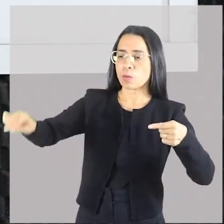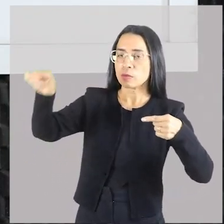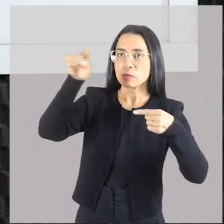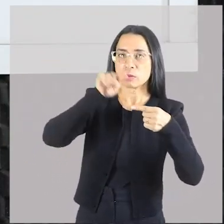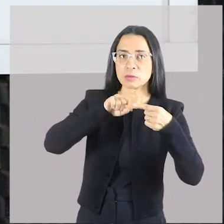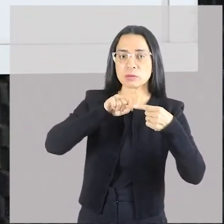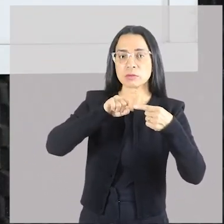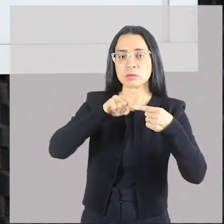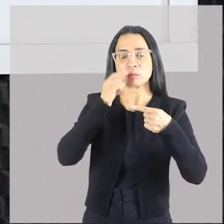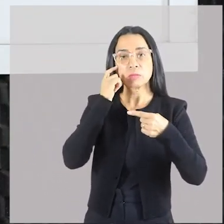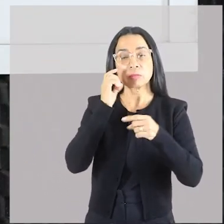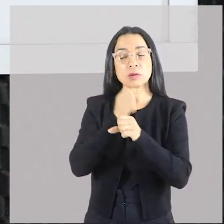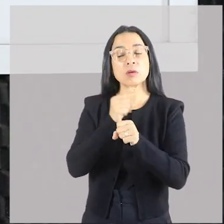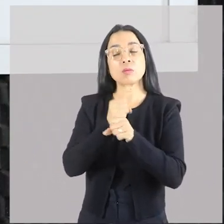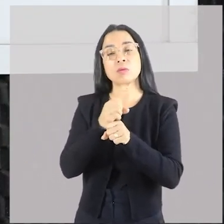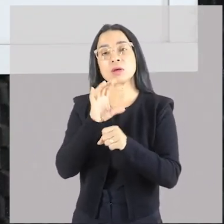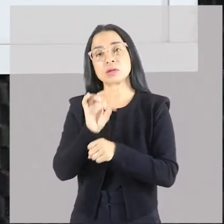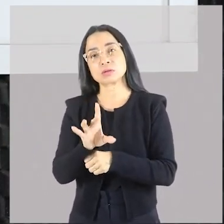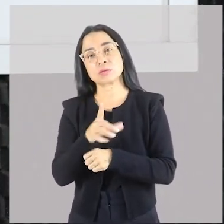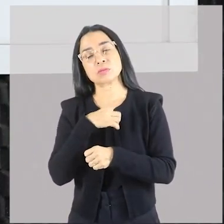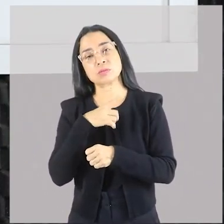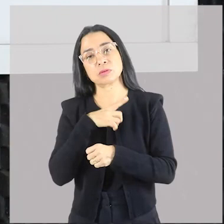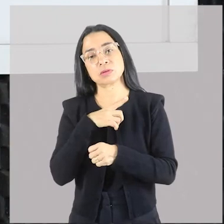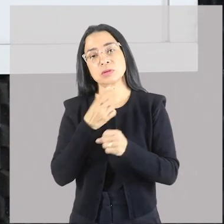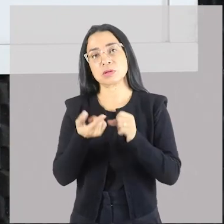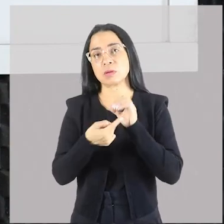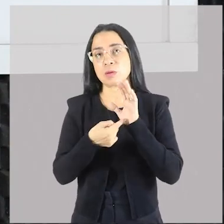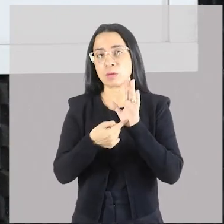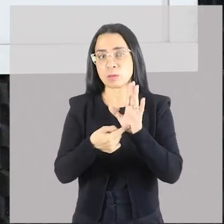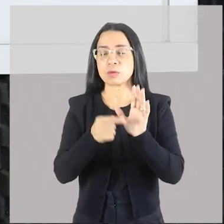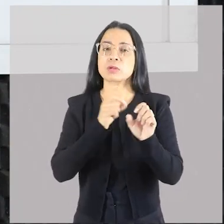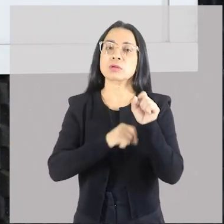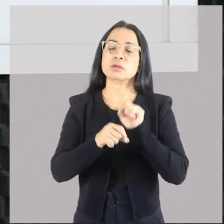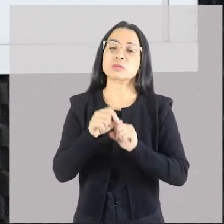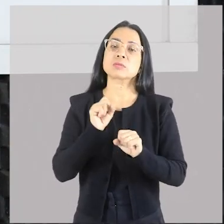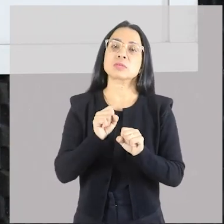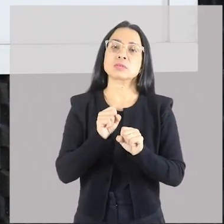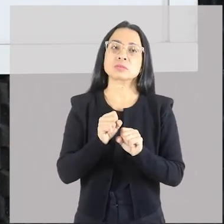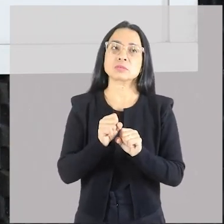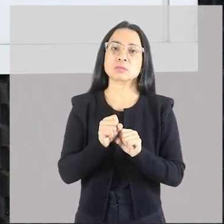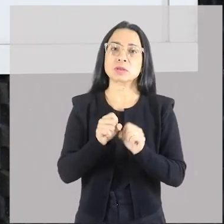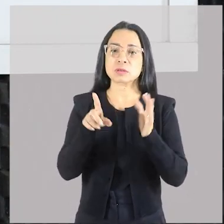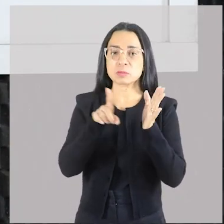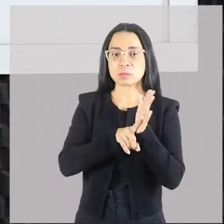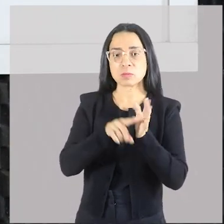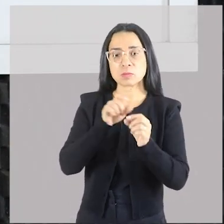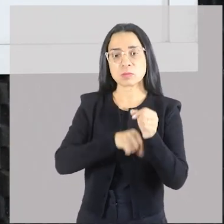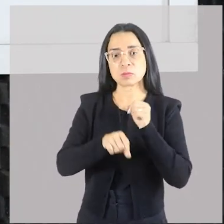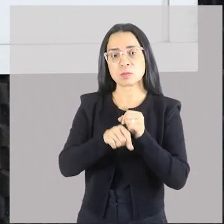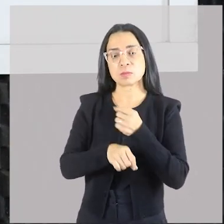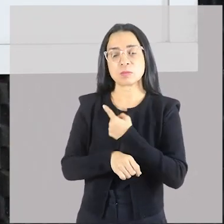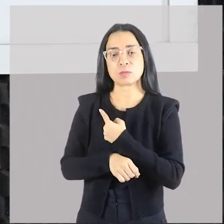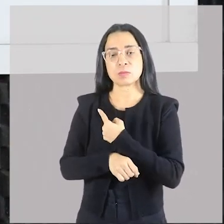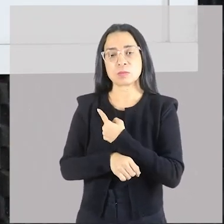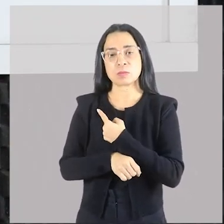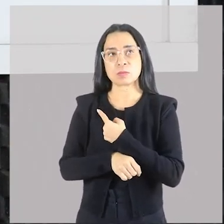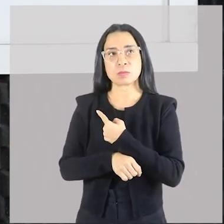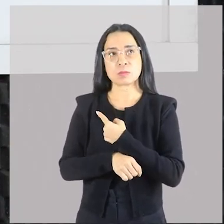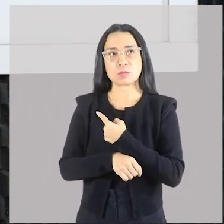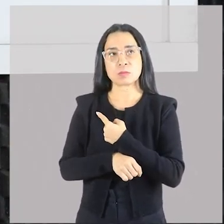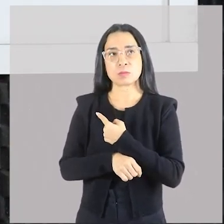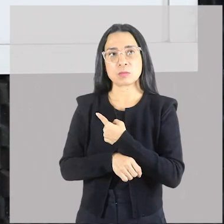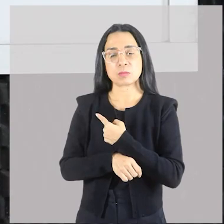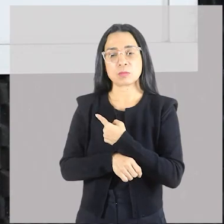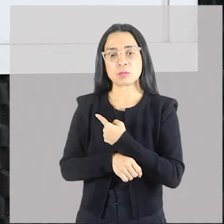está em destaque, o que eu posso fazer? Você pode subtrair. A área da parte sombreada vai ser